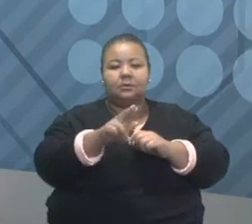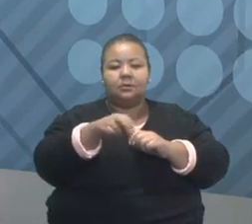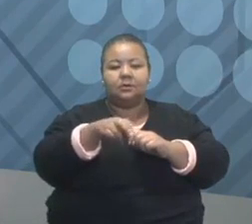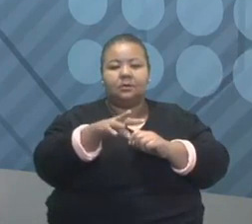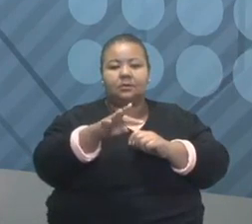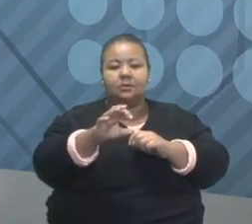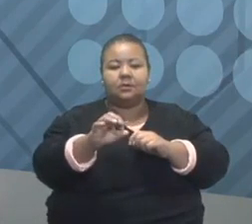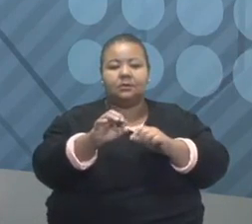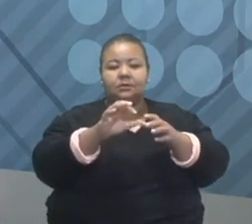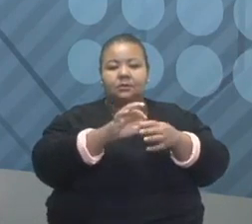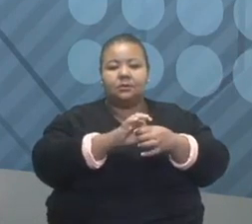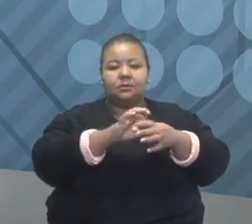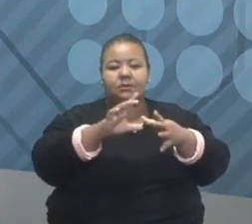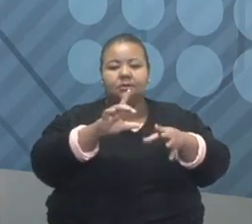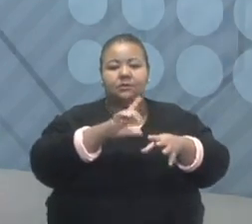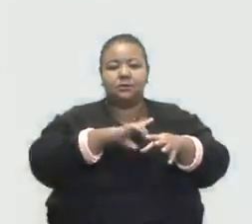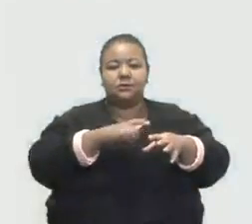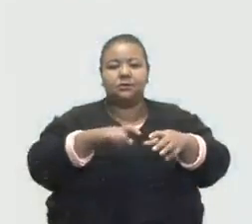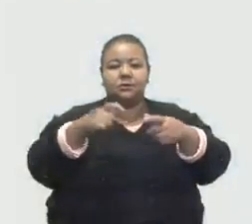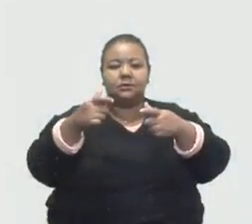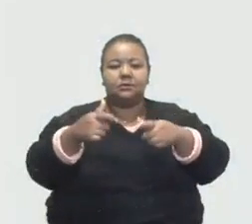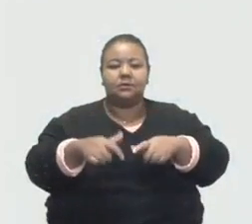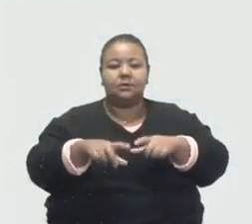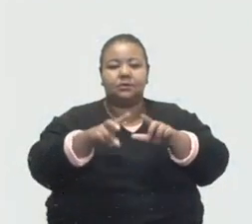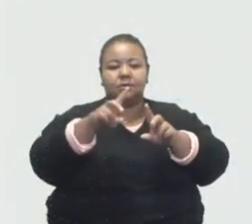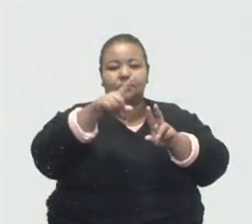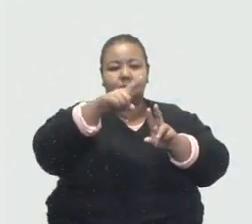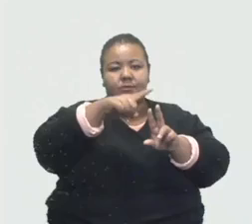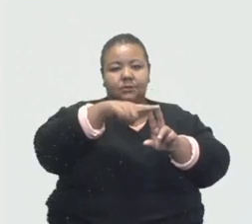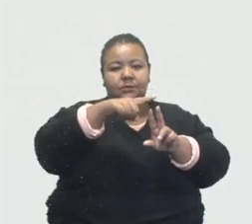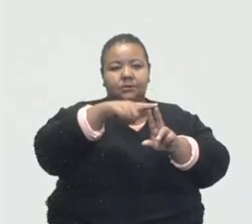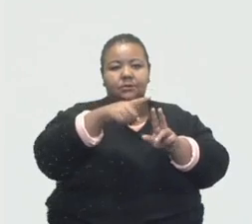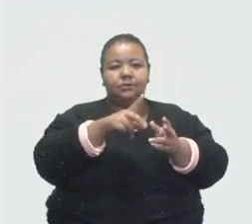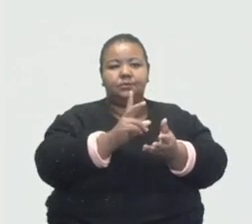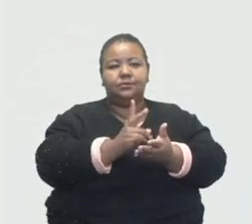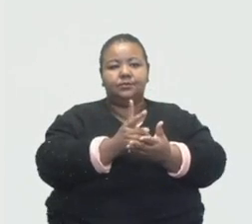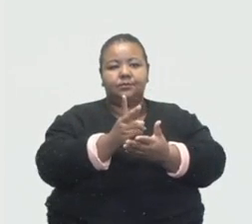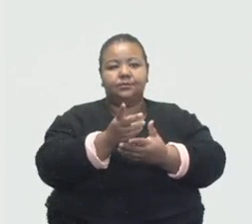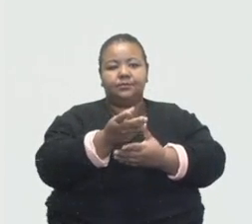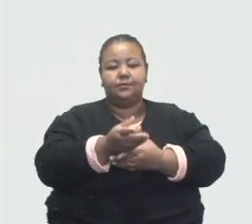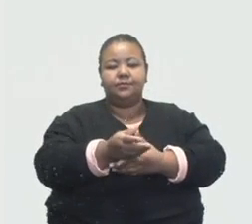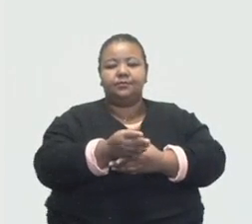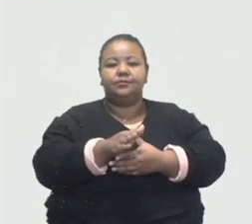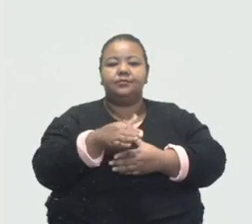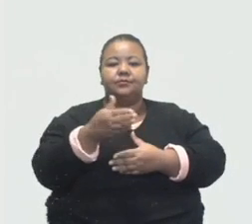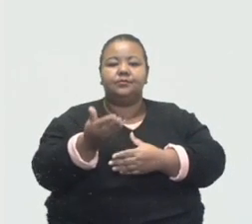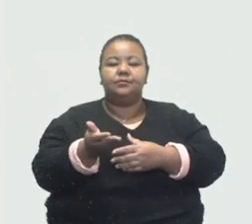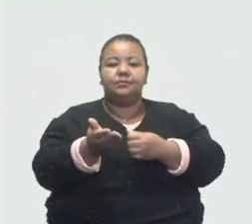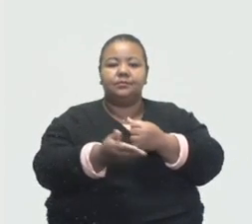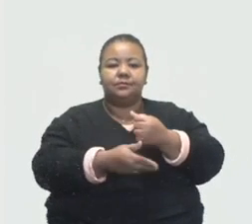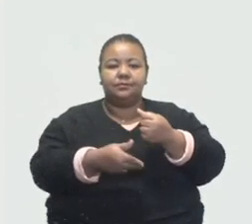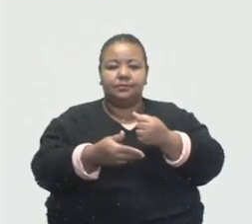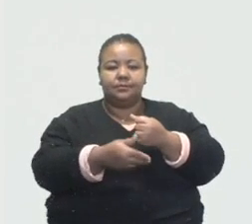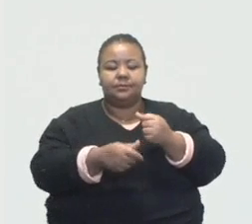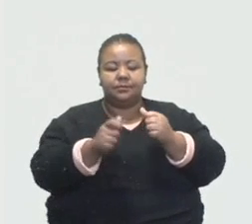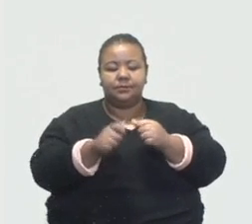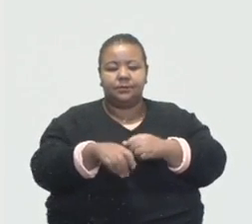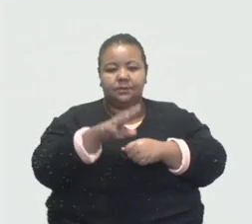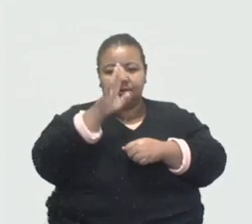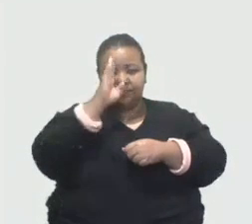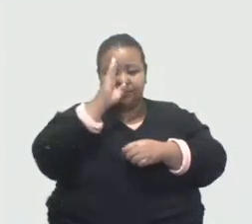espaço vetorial. Então, continuando a nossa situação descrita, Então, quando as bases, ela pode ser escrita